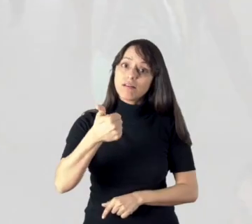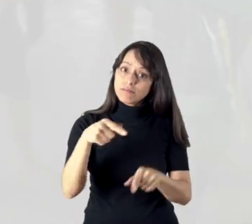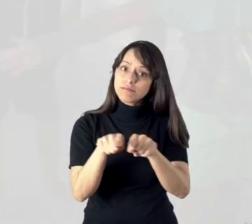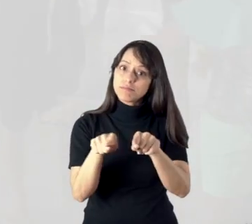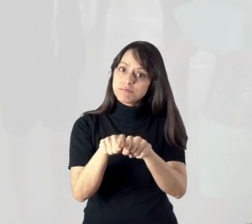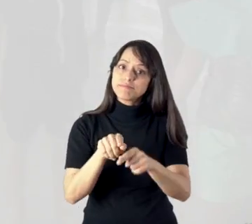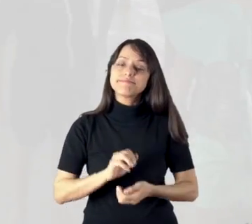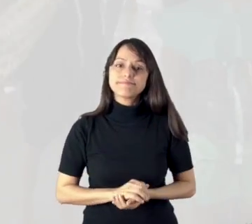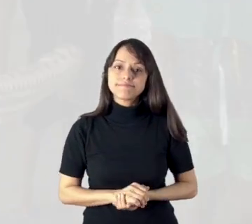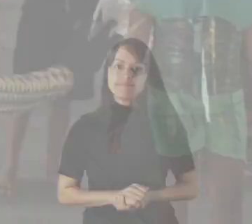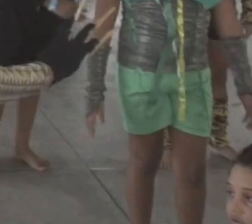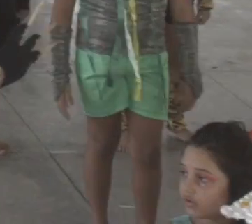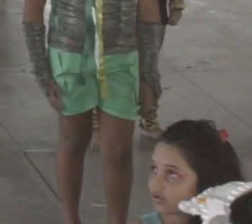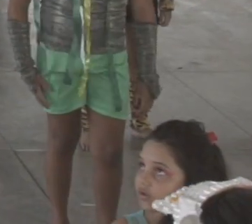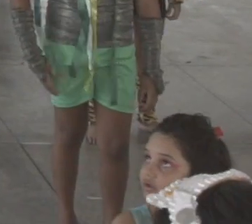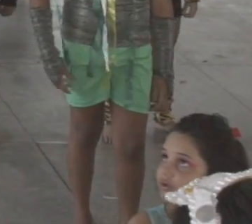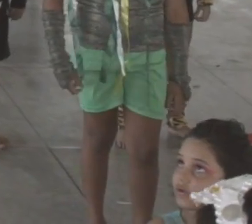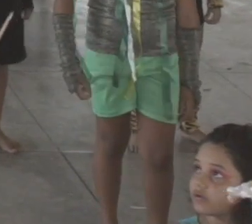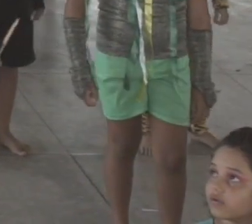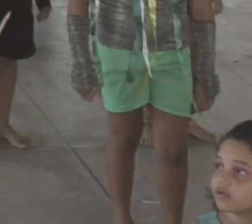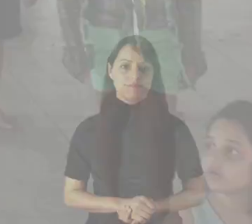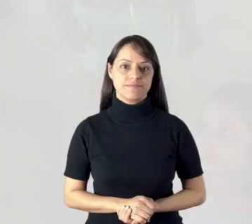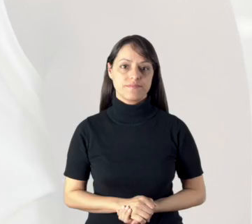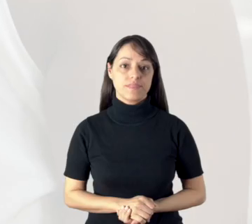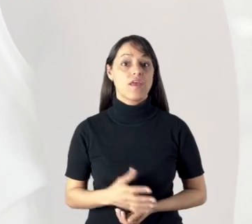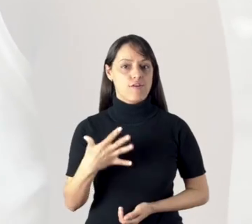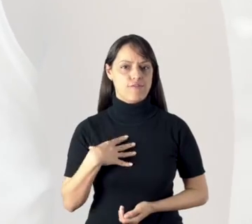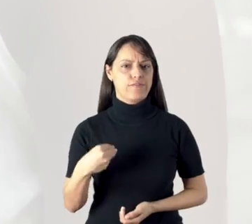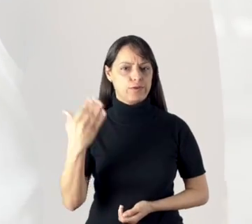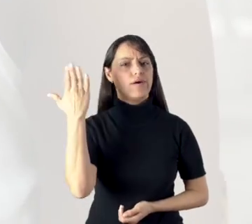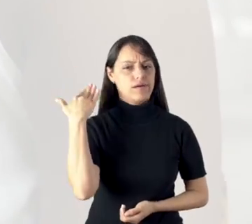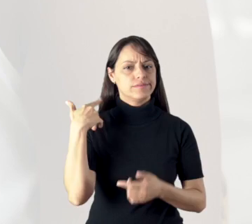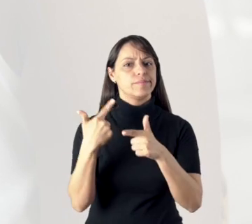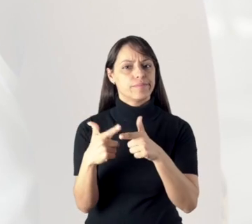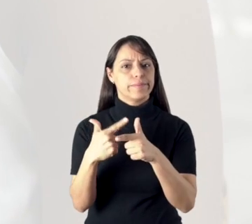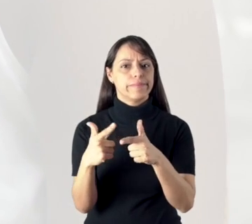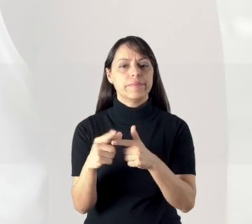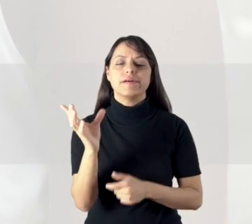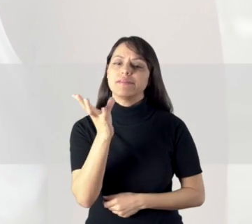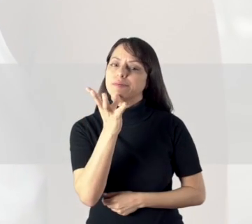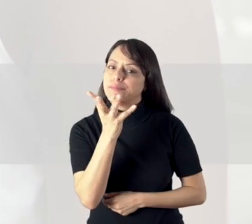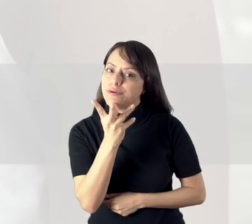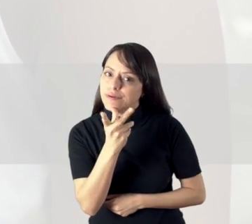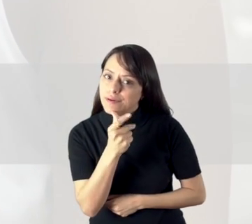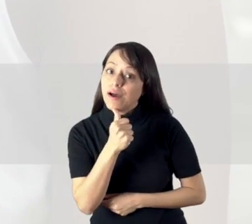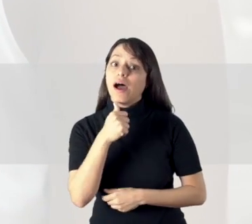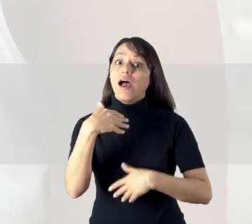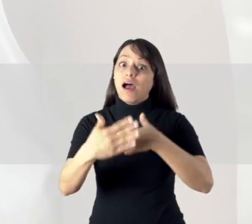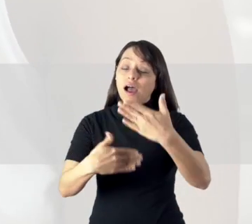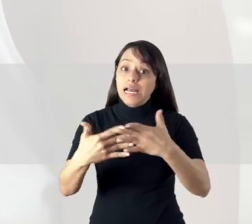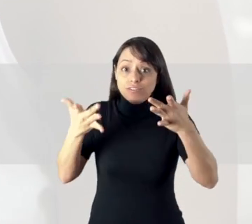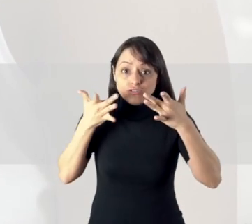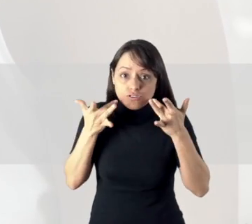dele. Maria Liliane Martins, mãe do Emerson Davi. Ele estava com problemas aqui, lento,